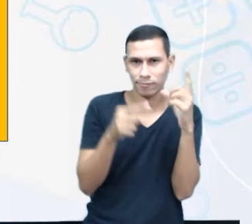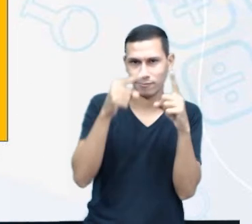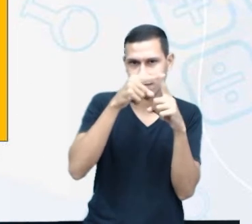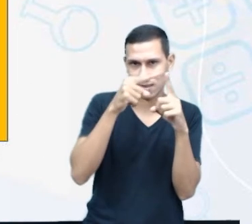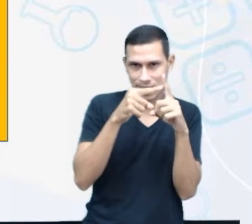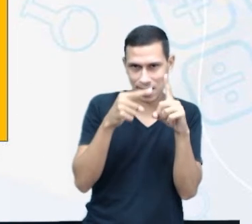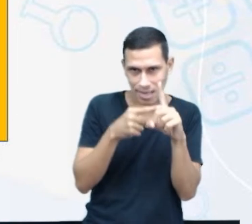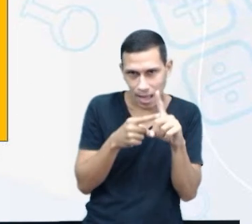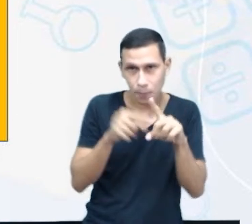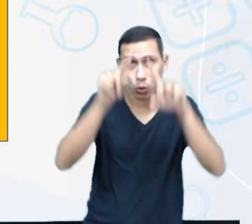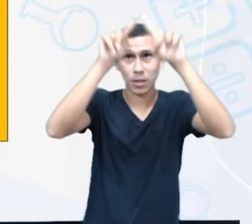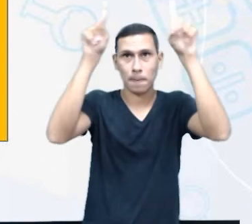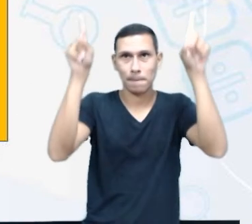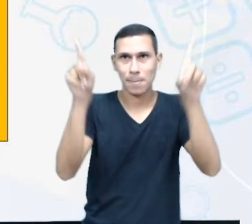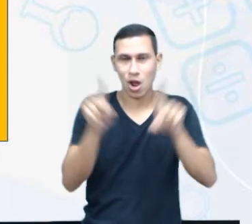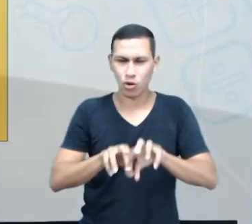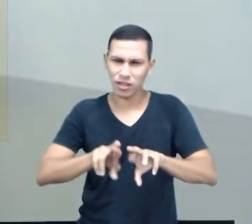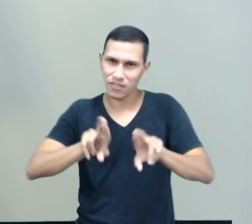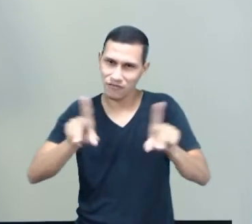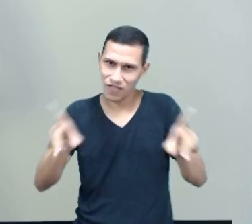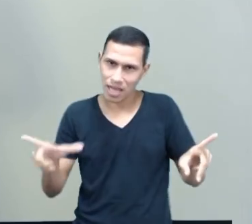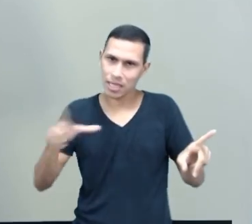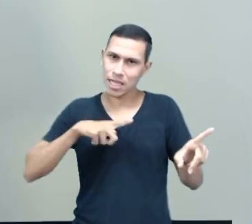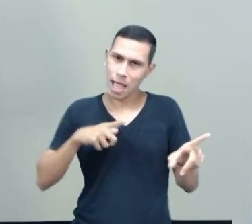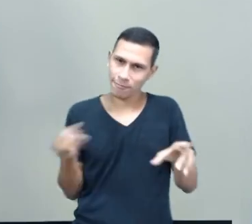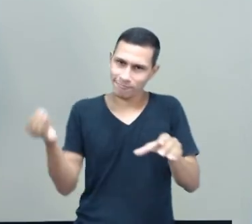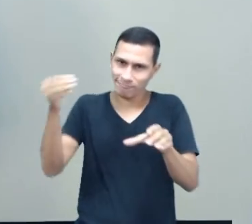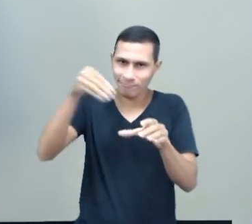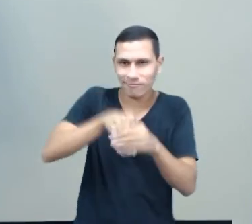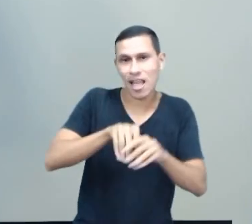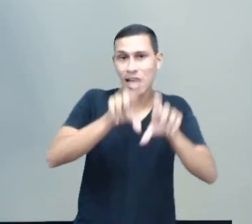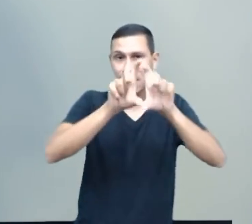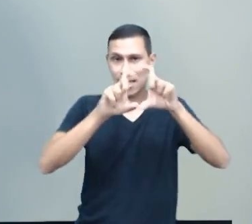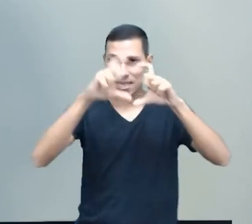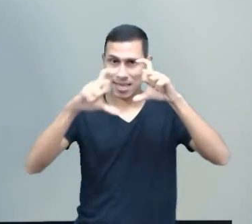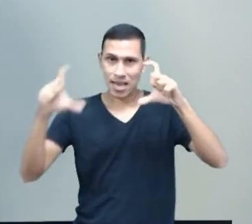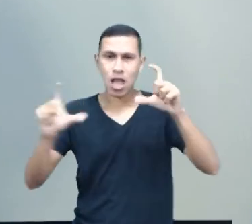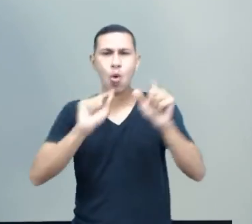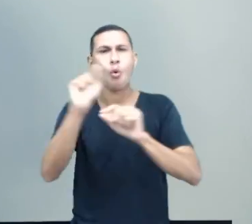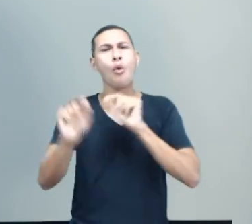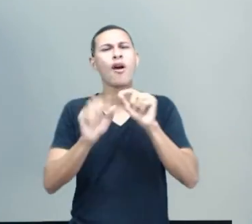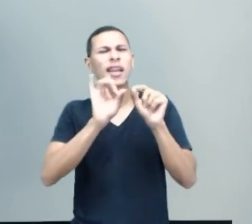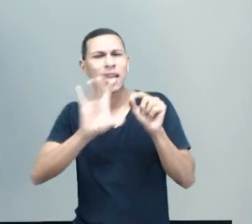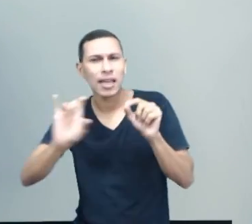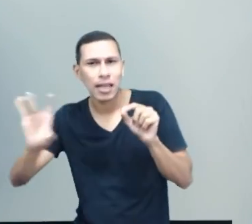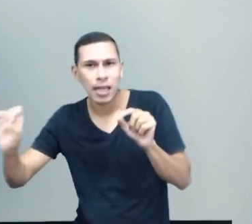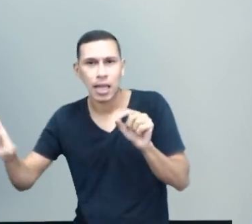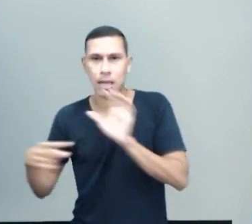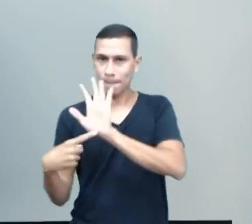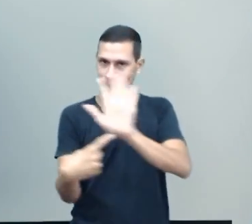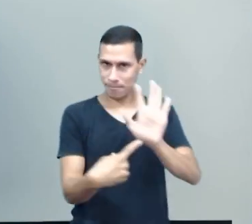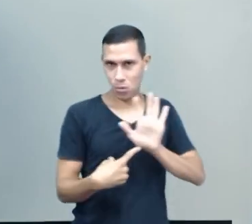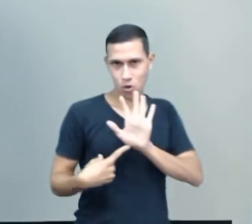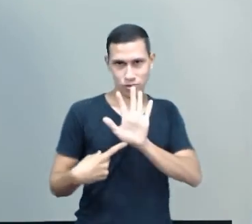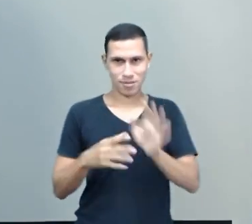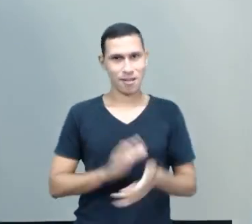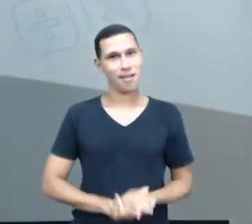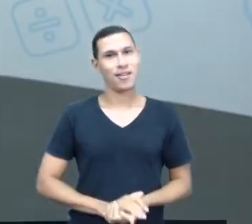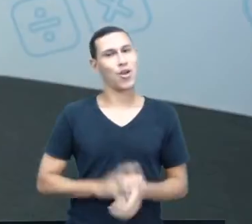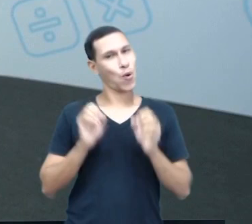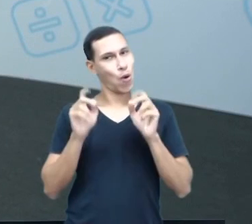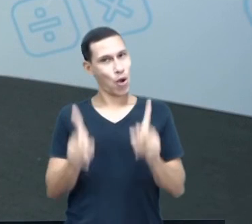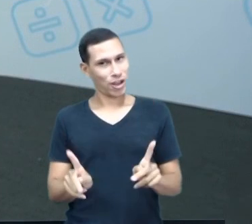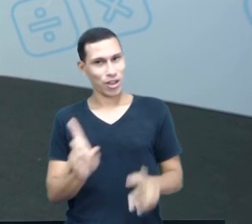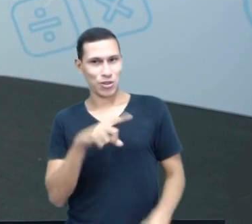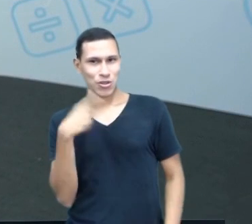de balões aí diferentes que estão contidos nessa tirinha, o que cada um deles também expressa. É isso aí,